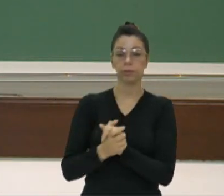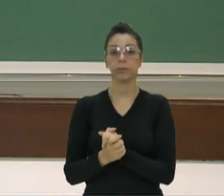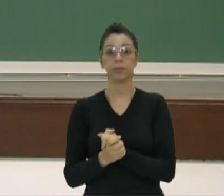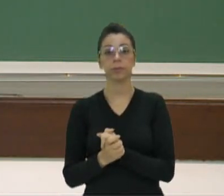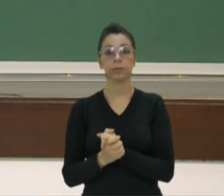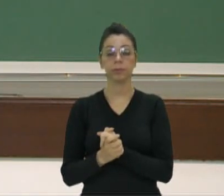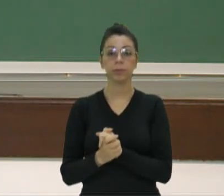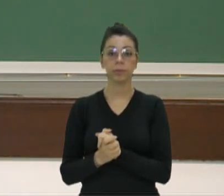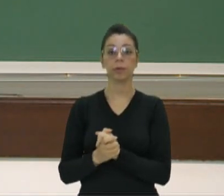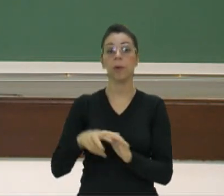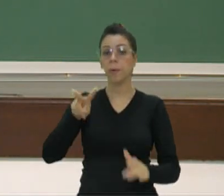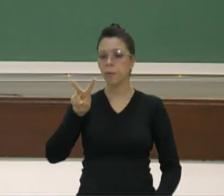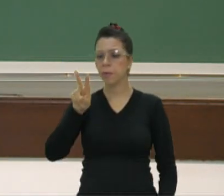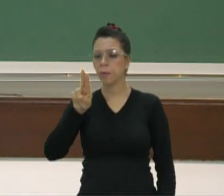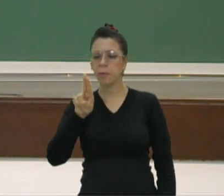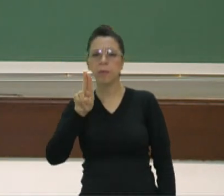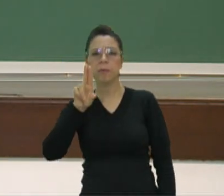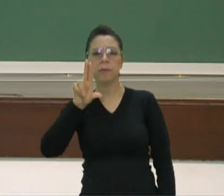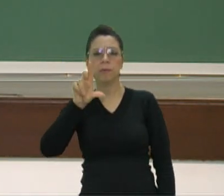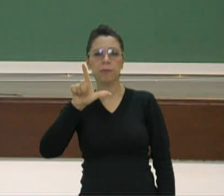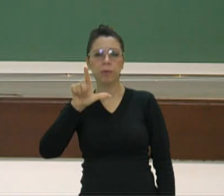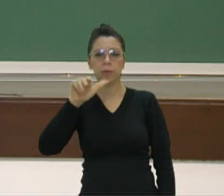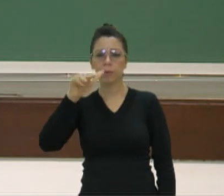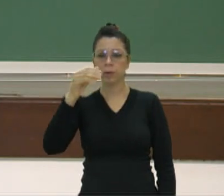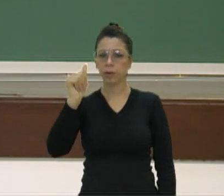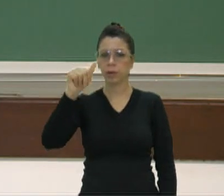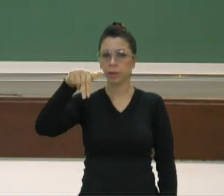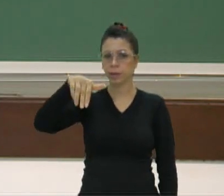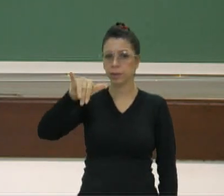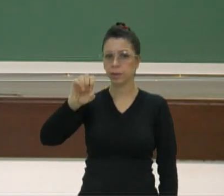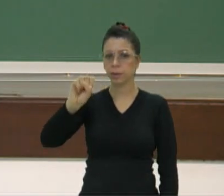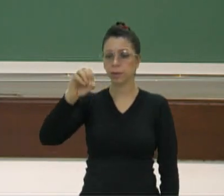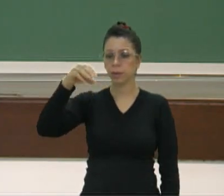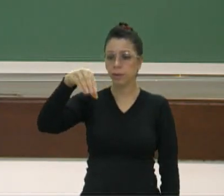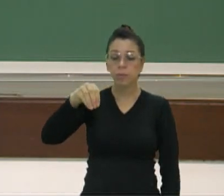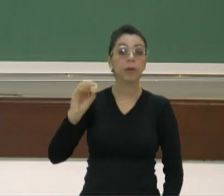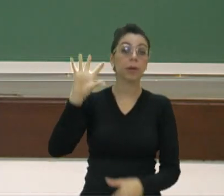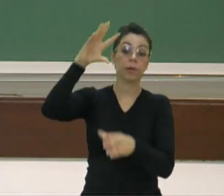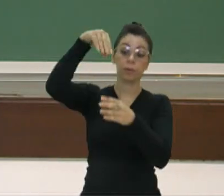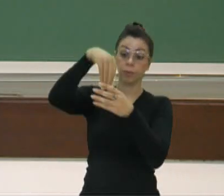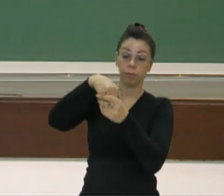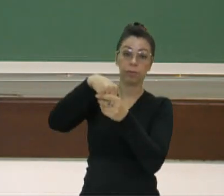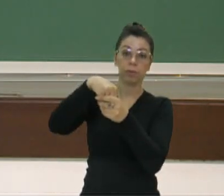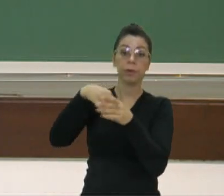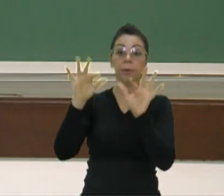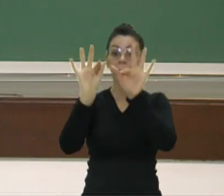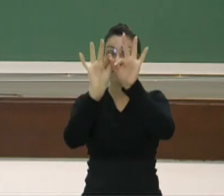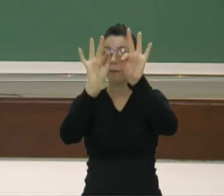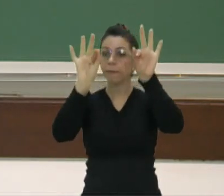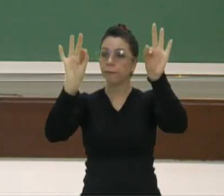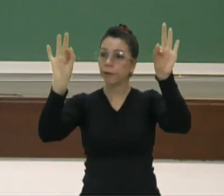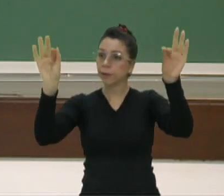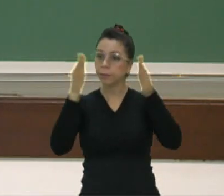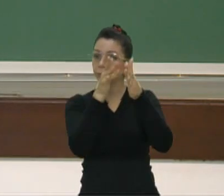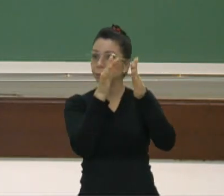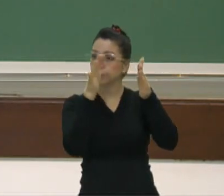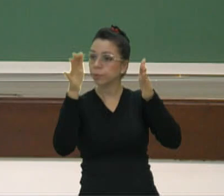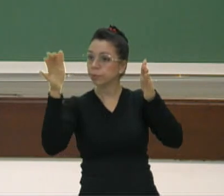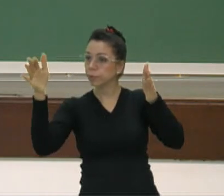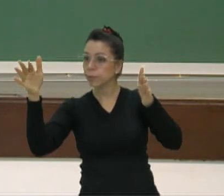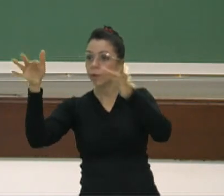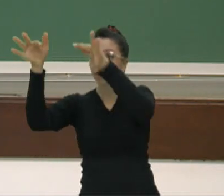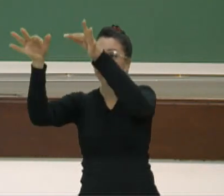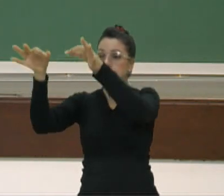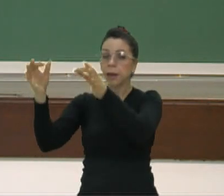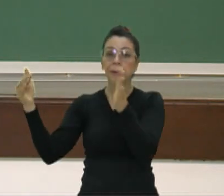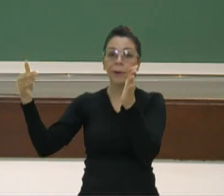parte ruim é vulcanismo. Vulcanismo que é um agente interno. Então a frase ela vai bem até o momento